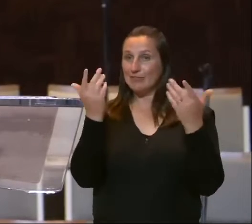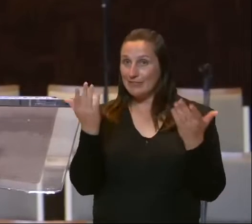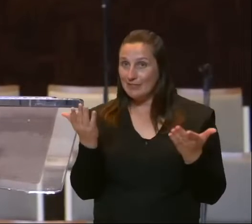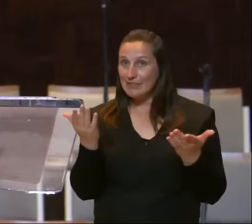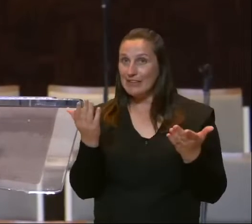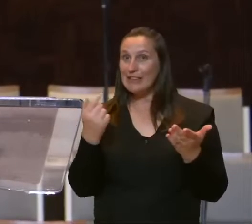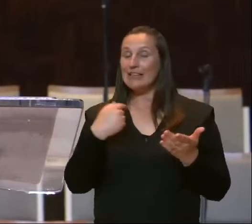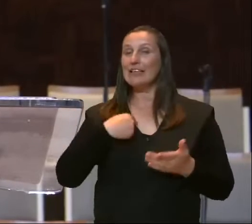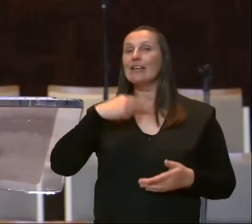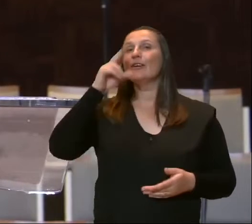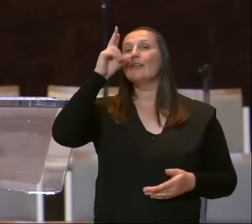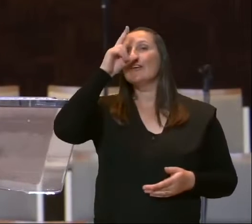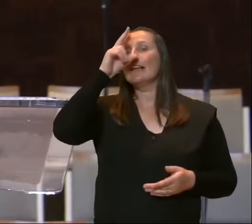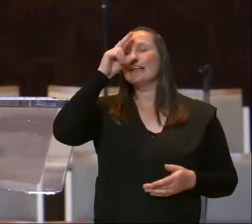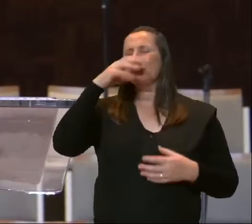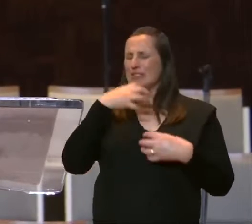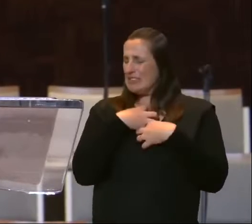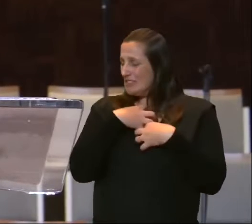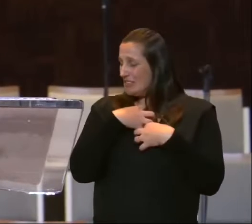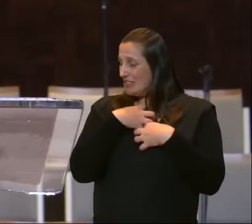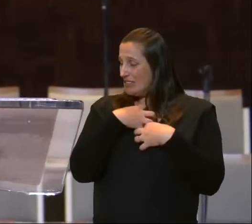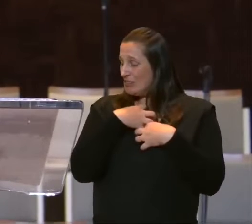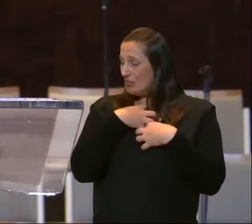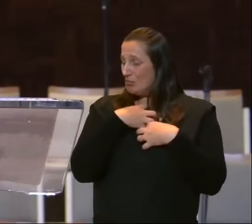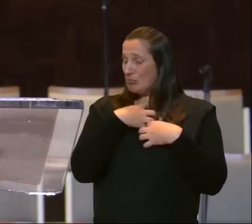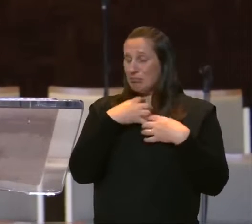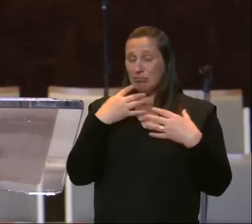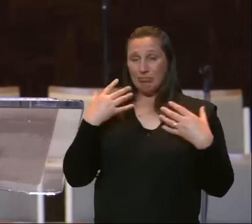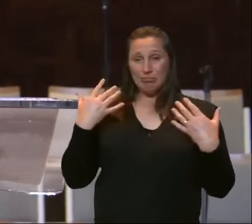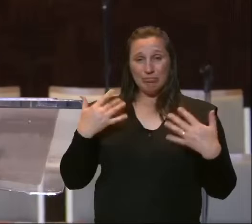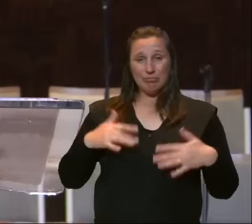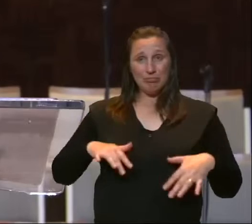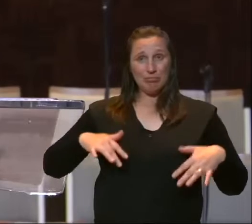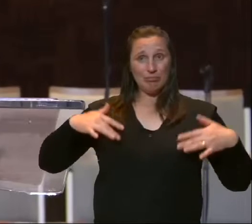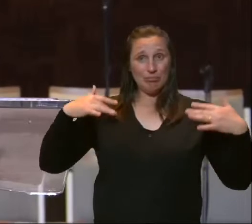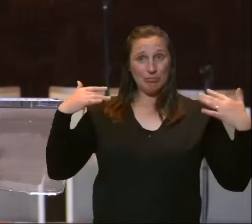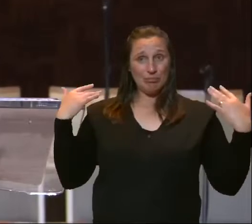lembro do meu sentimento de frustração.